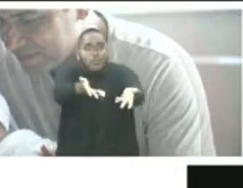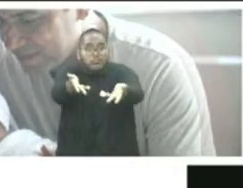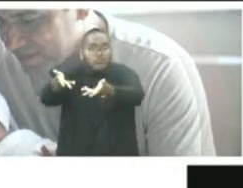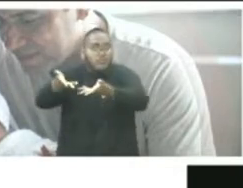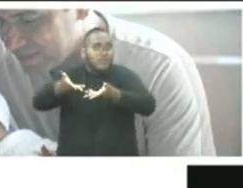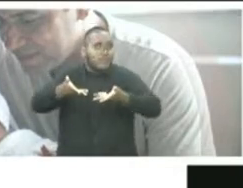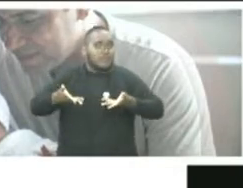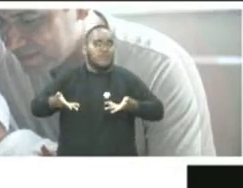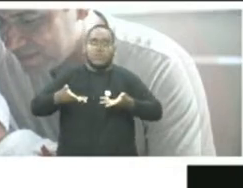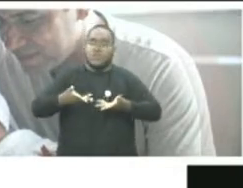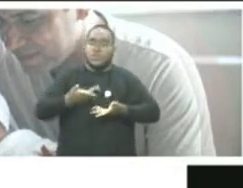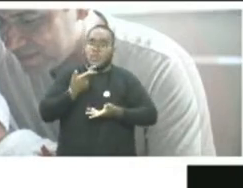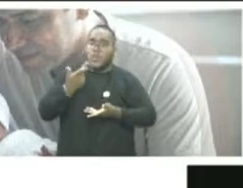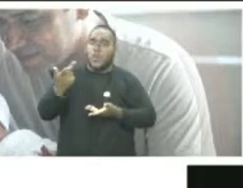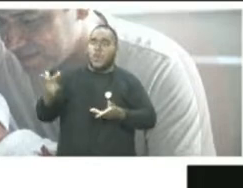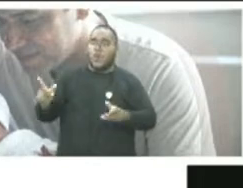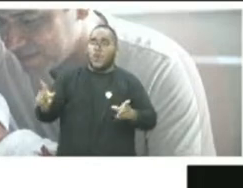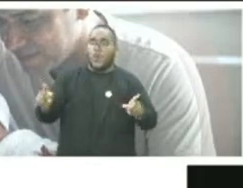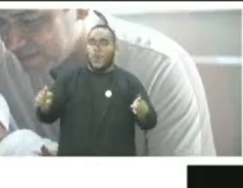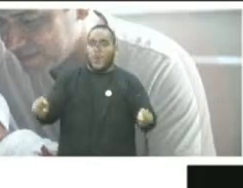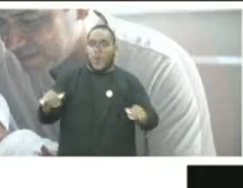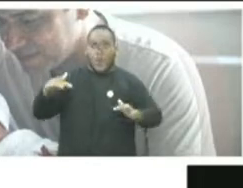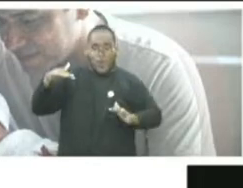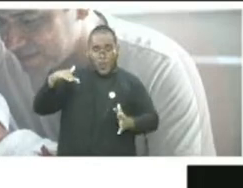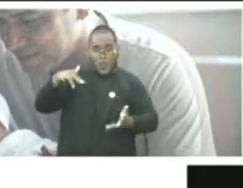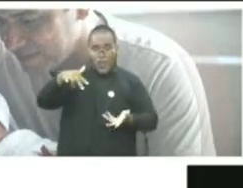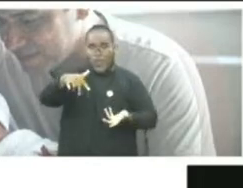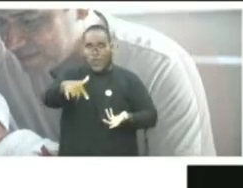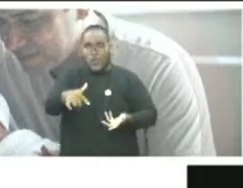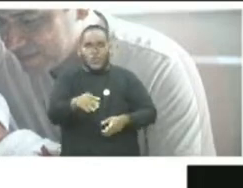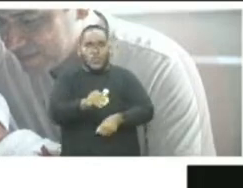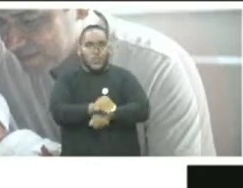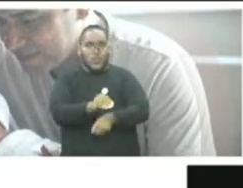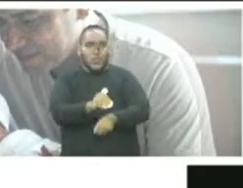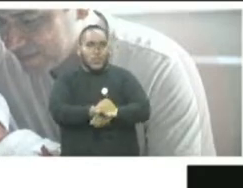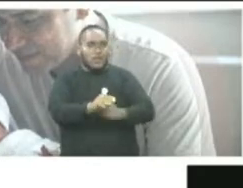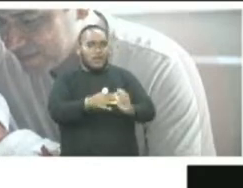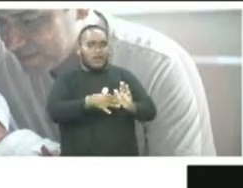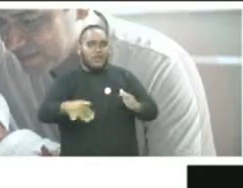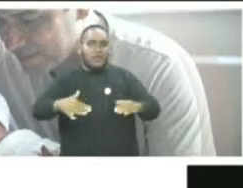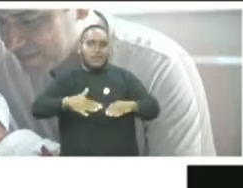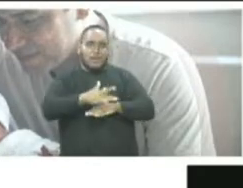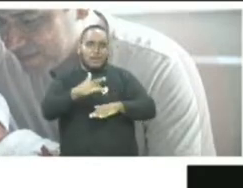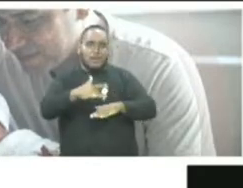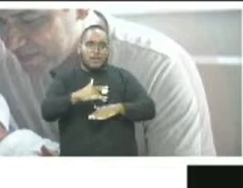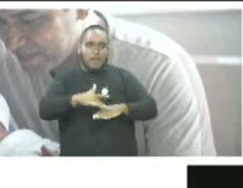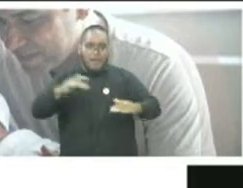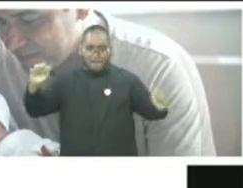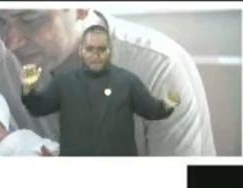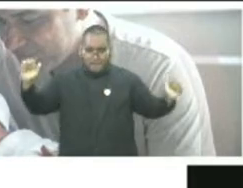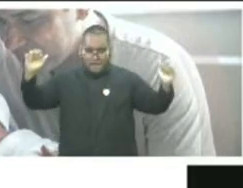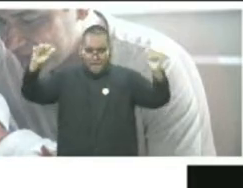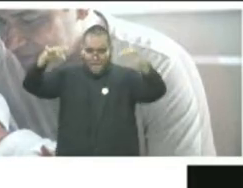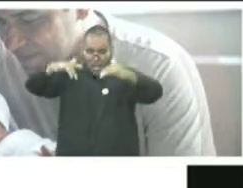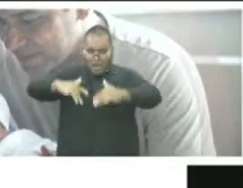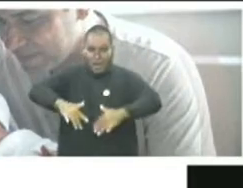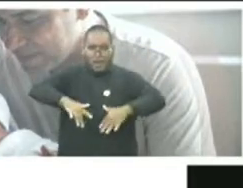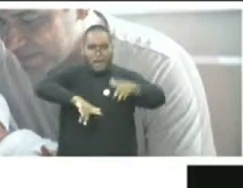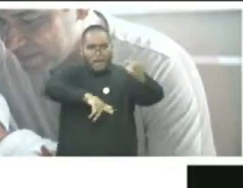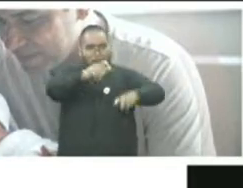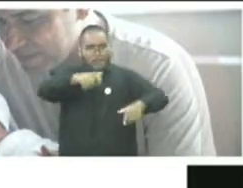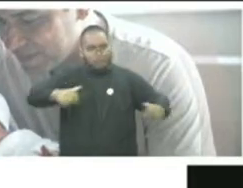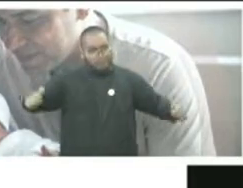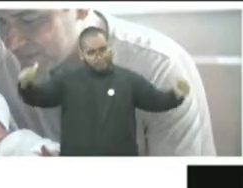que o mundo do cuidado canguru irá se encontrar no Brasil agora em